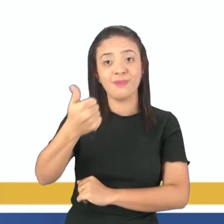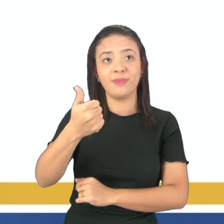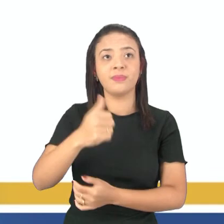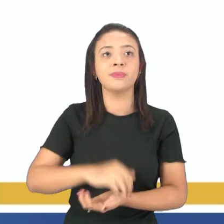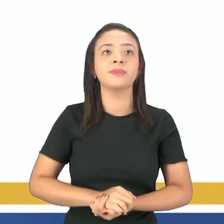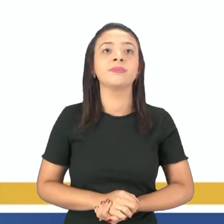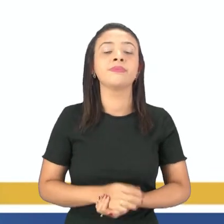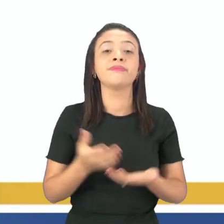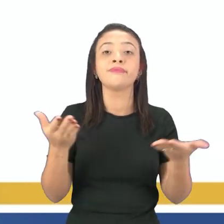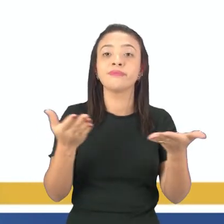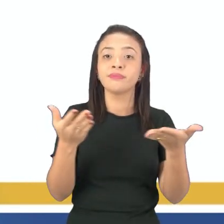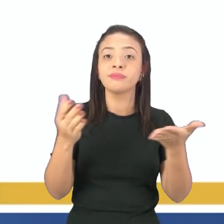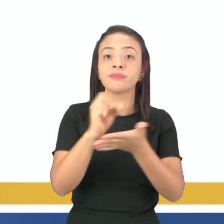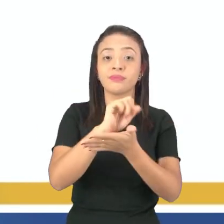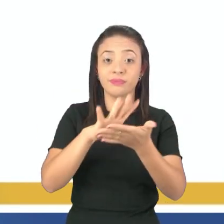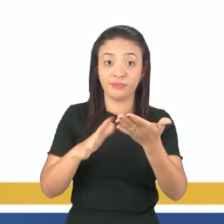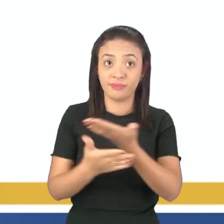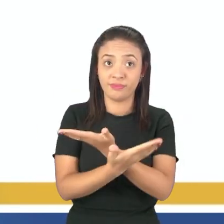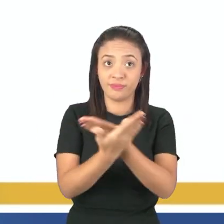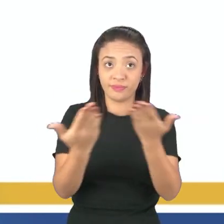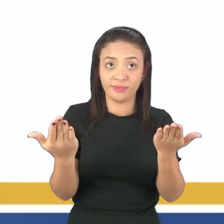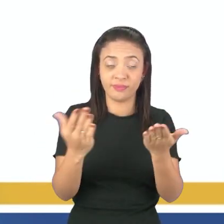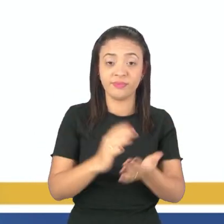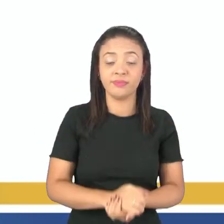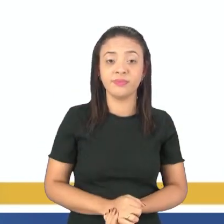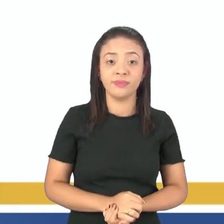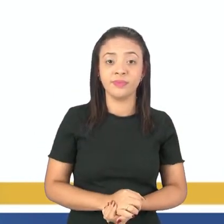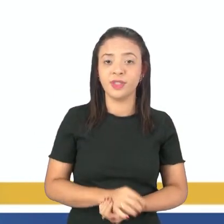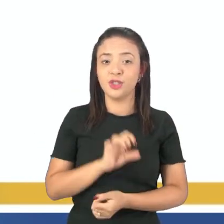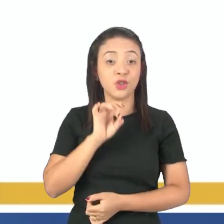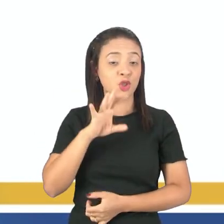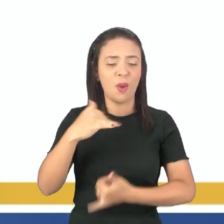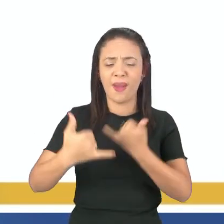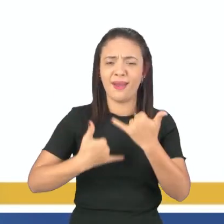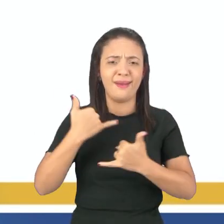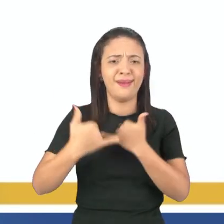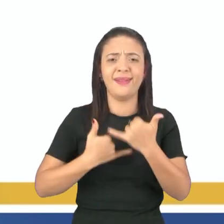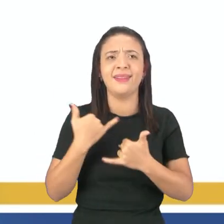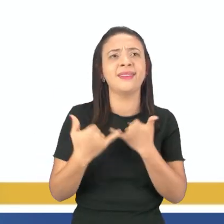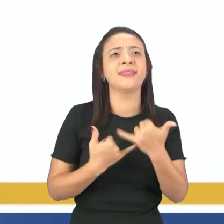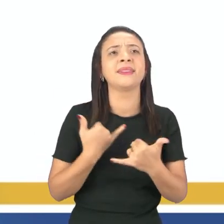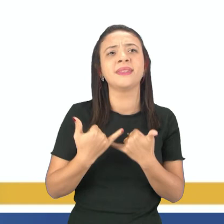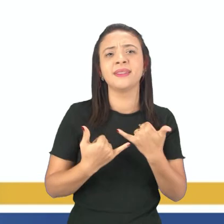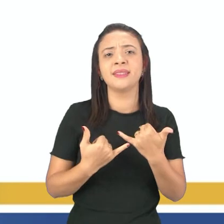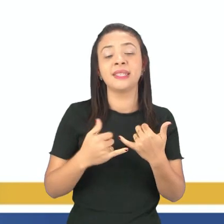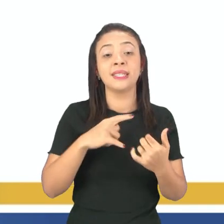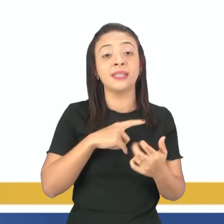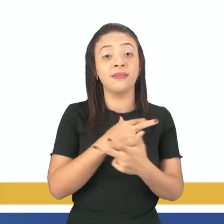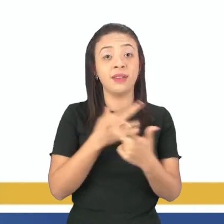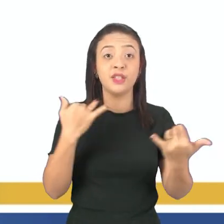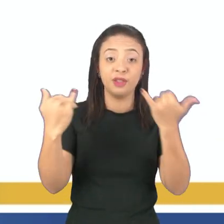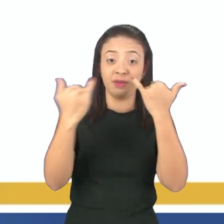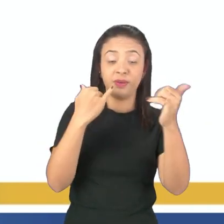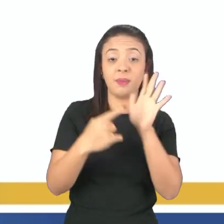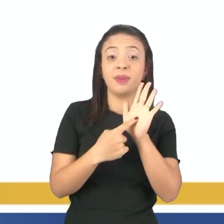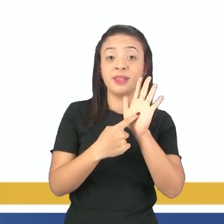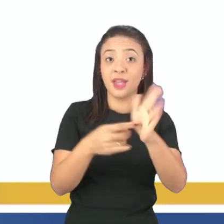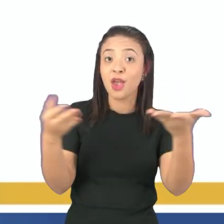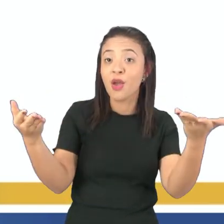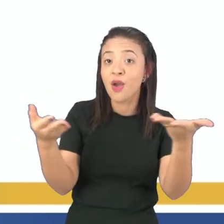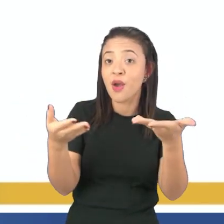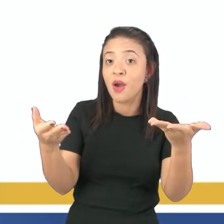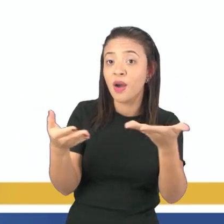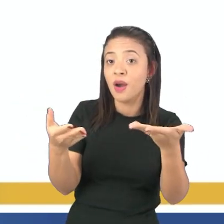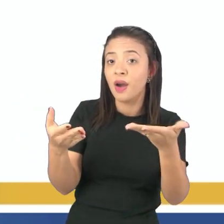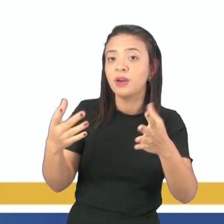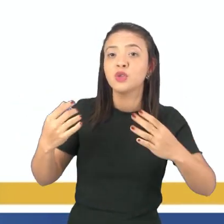Agora eu vou deixar aqui para vocês uma tarefinha, for fun, que é apenas para diversão. Todos os dados que eu trouxe para vocês na aula de hoje, pessoal,